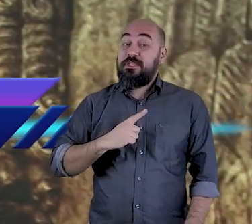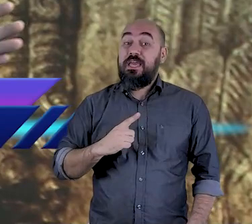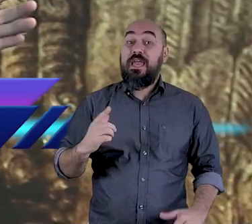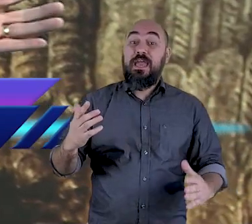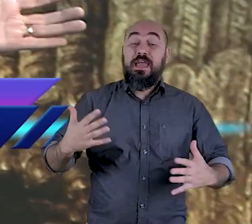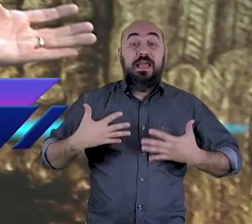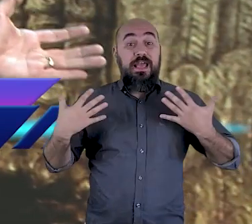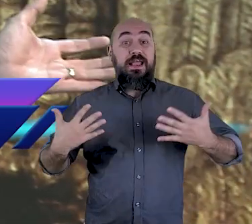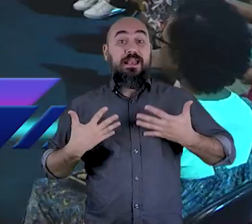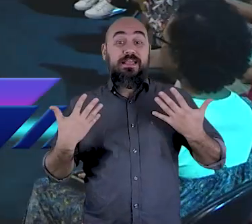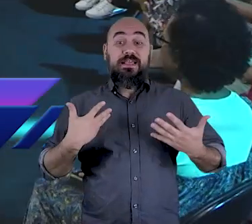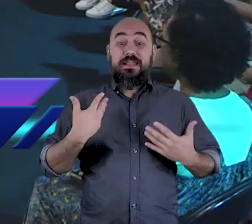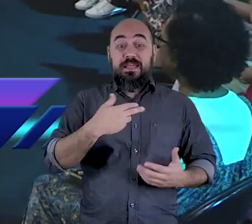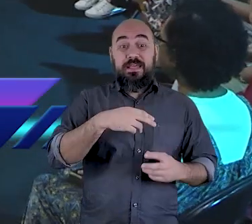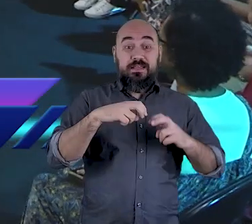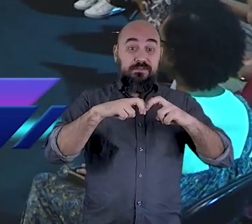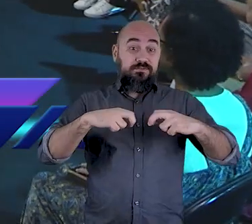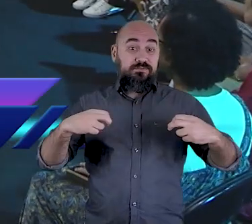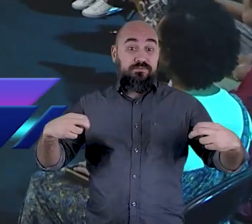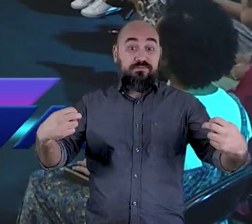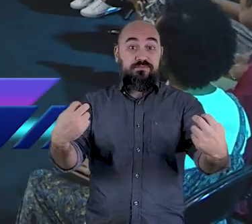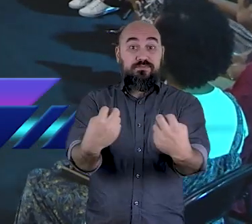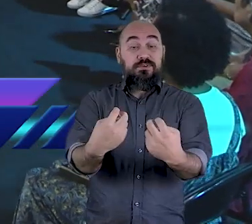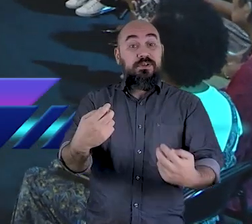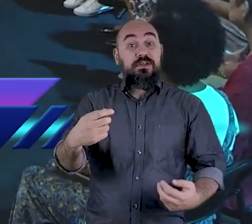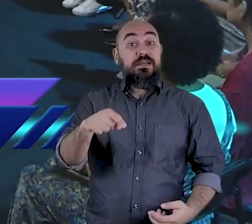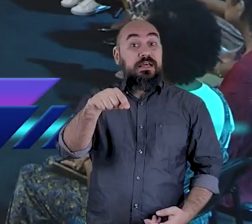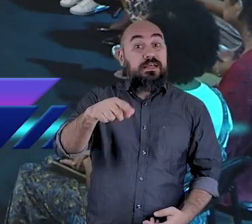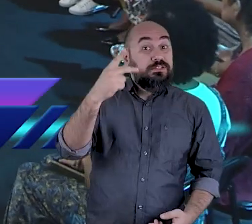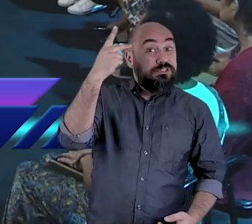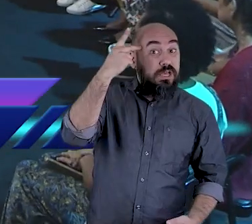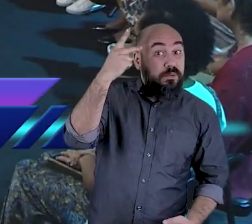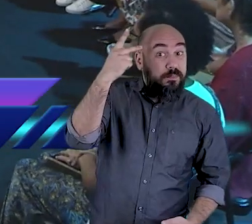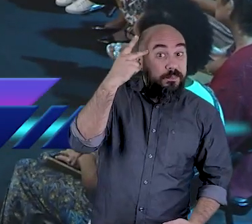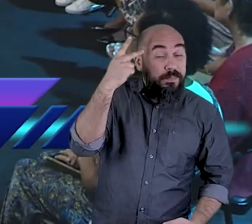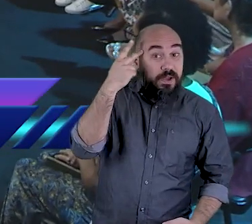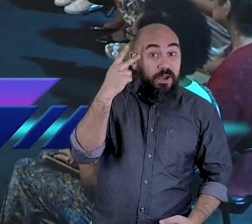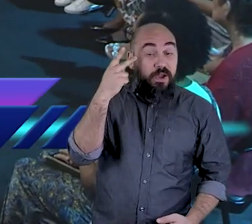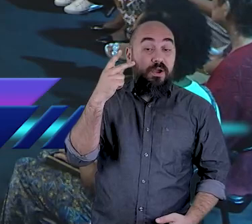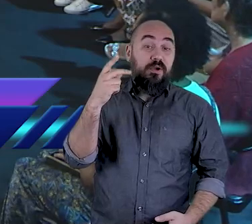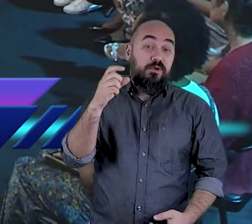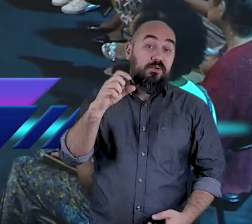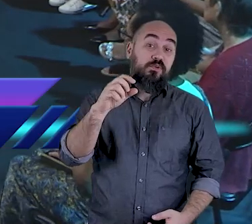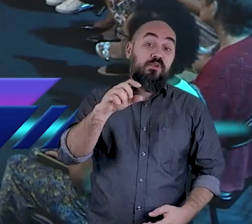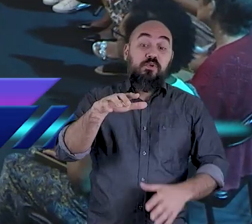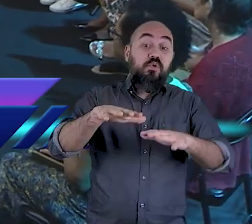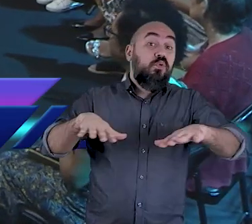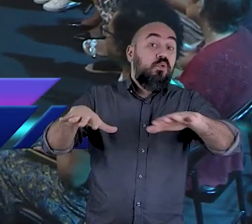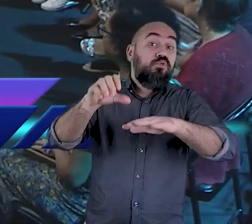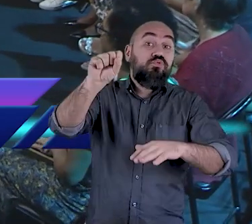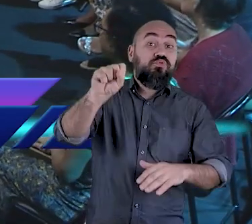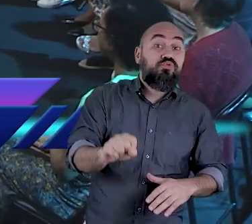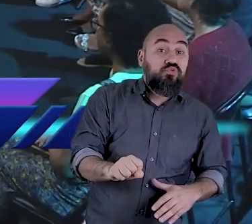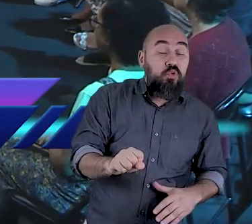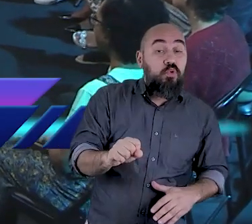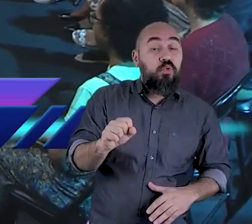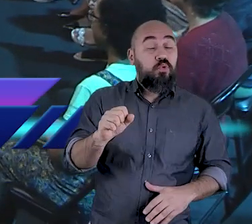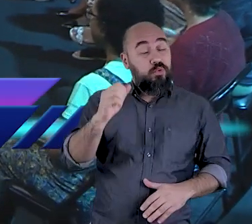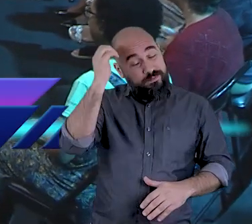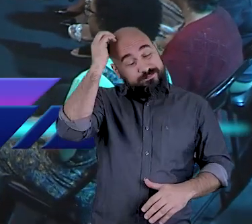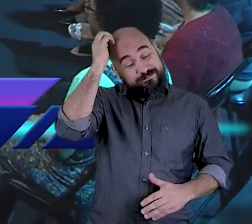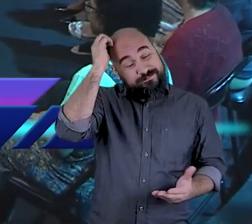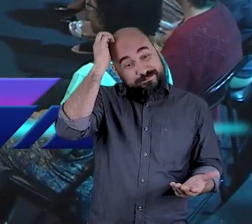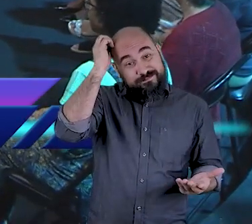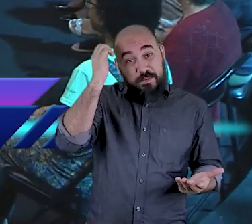de receber irmãos e irmãs da zona sul da cidade de São Paulo são todos muito bem-vindos bem-vindos é bom